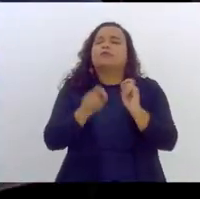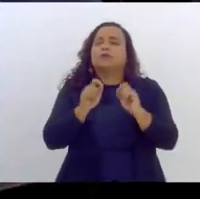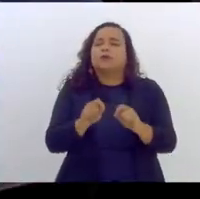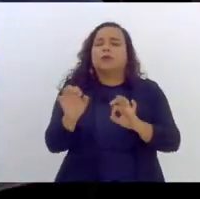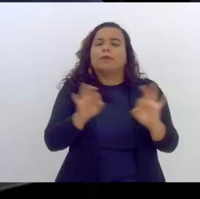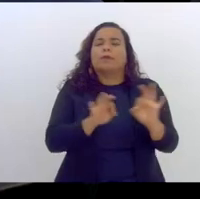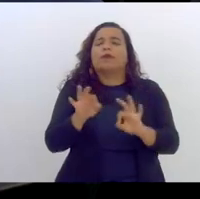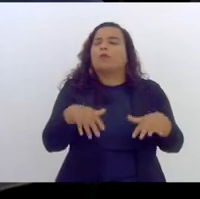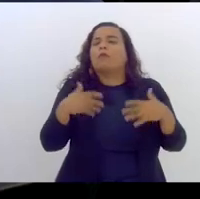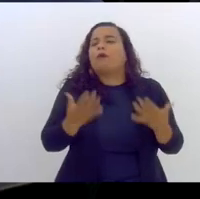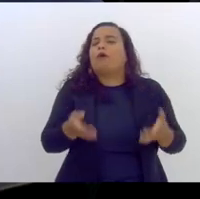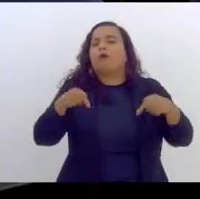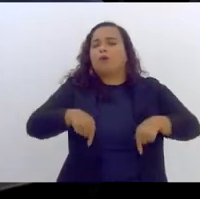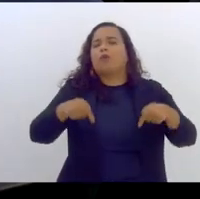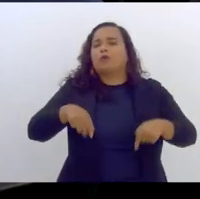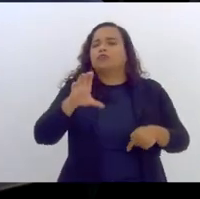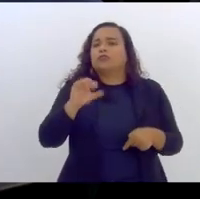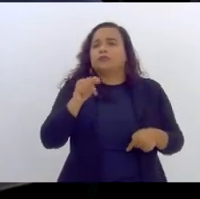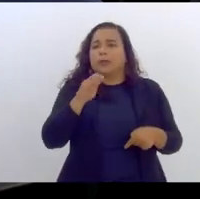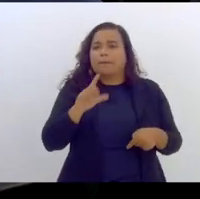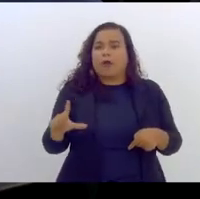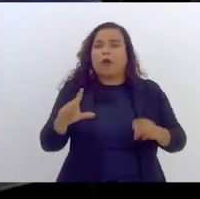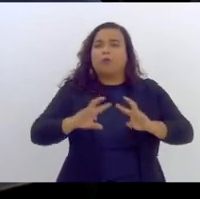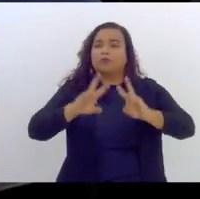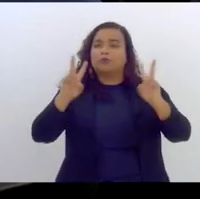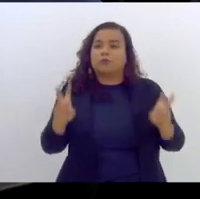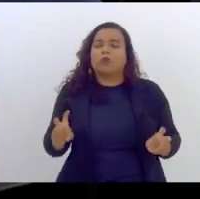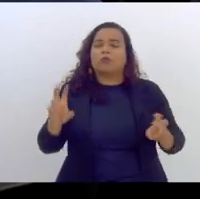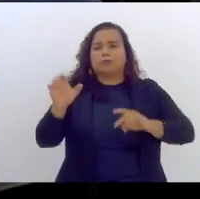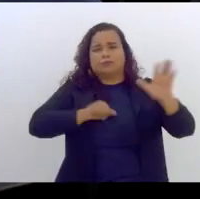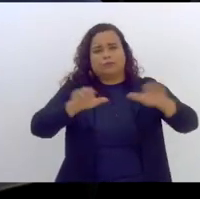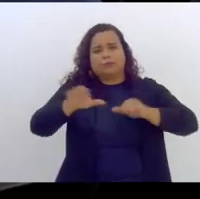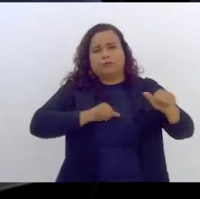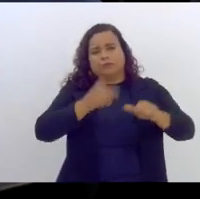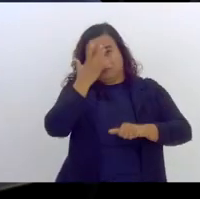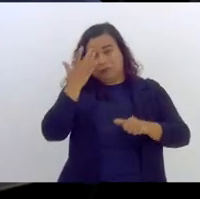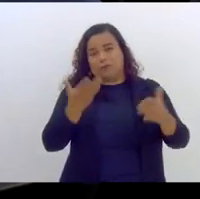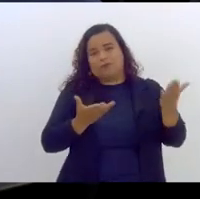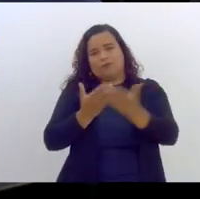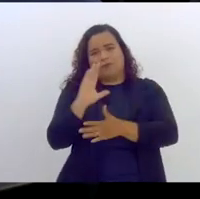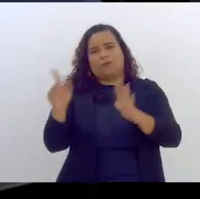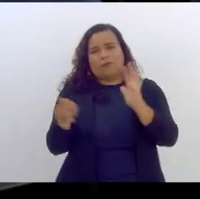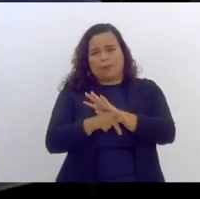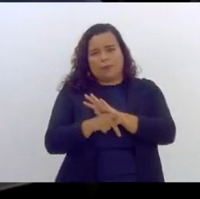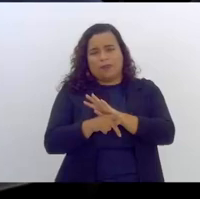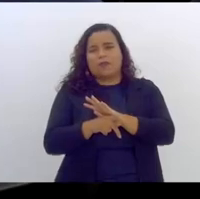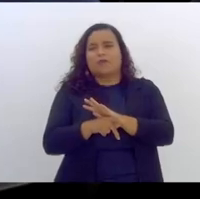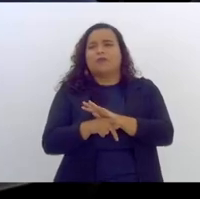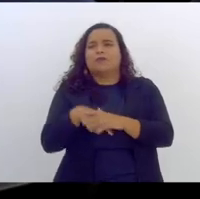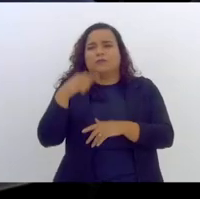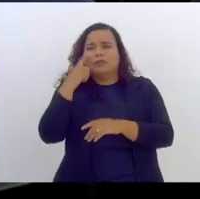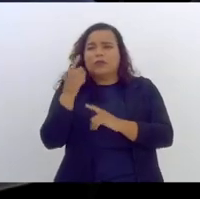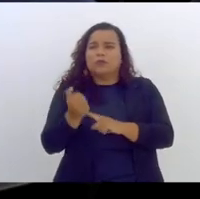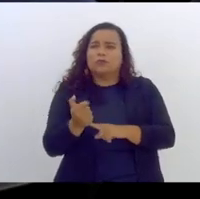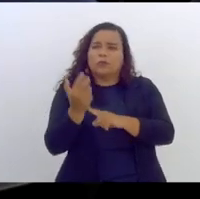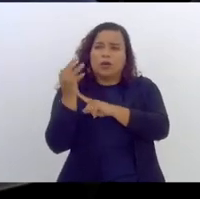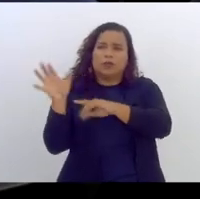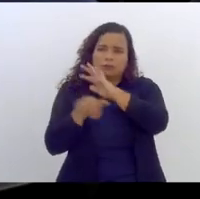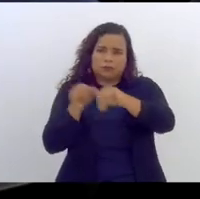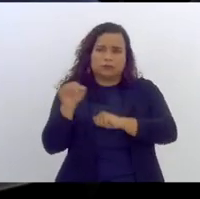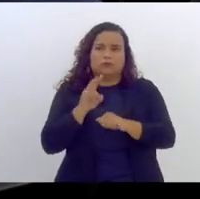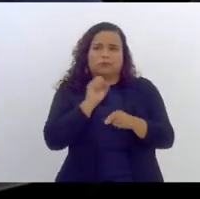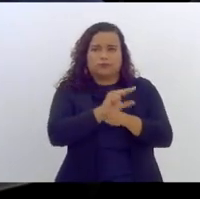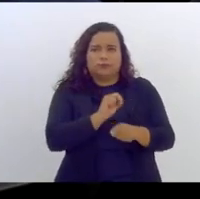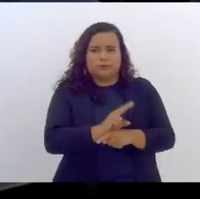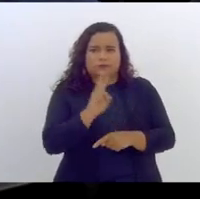é o planejamento hoje da seppol em relação a convocação desses aprovados numa relação de quantitativa e